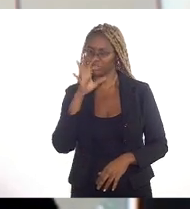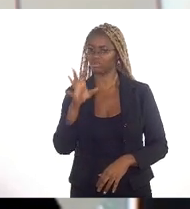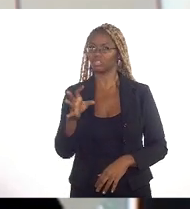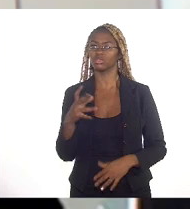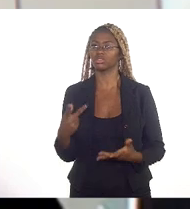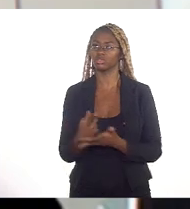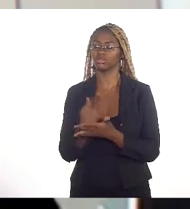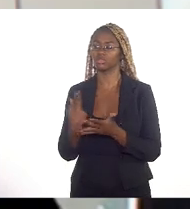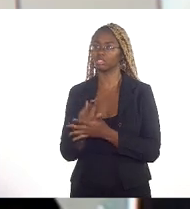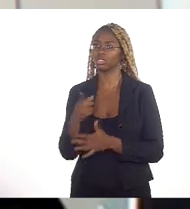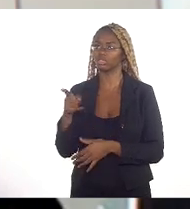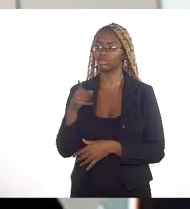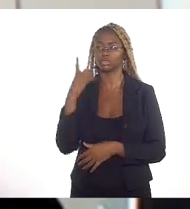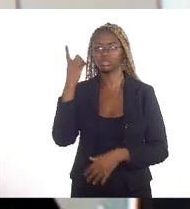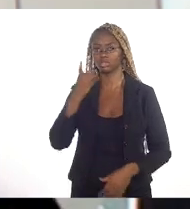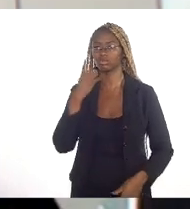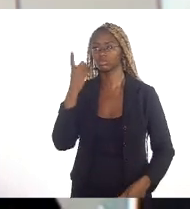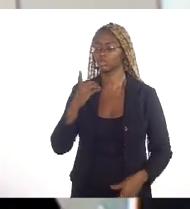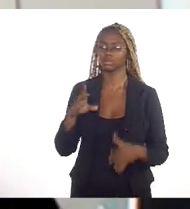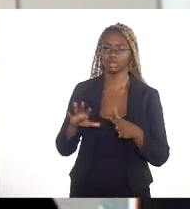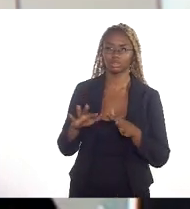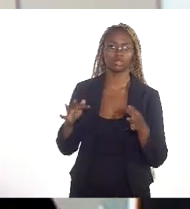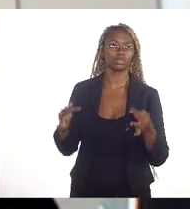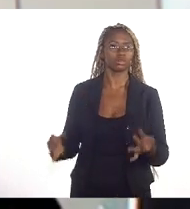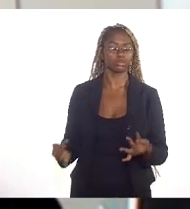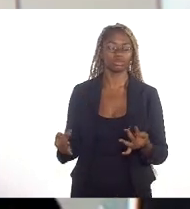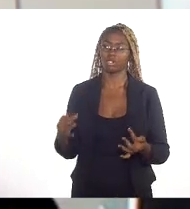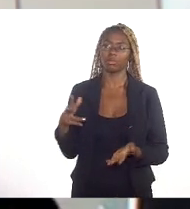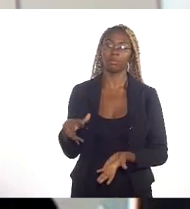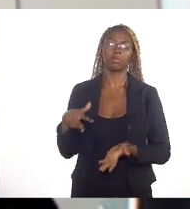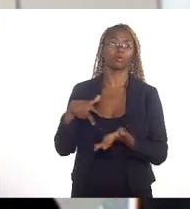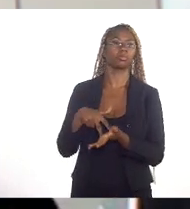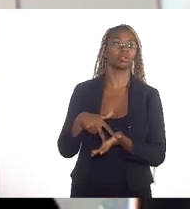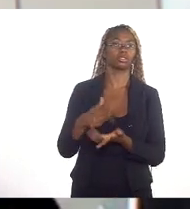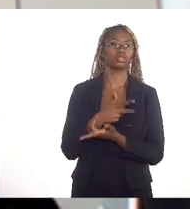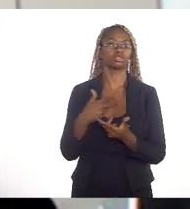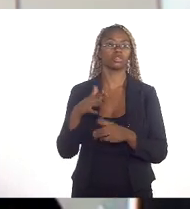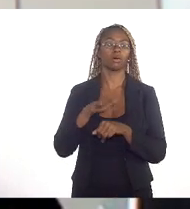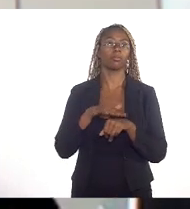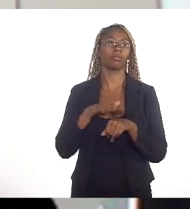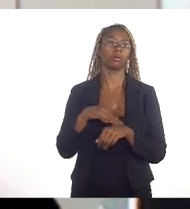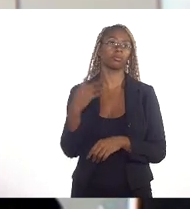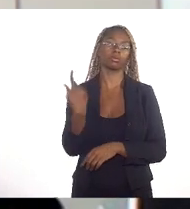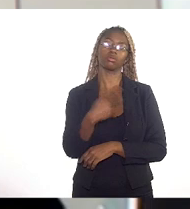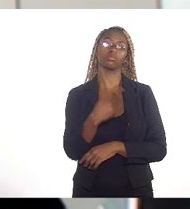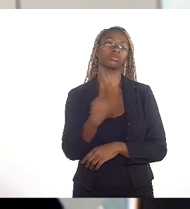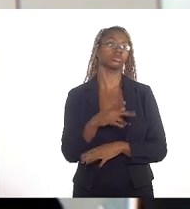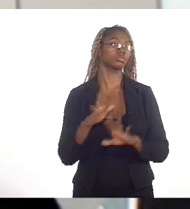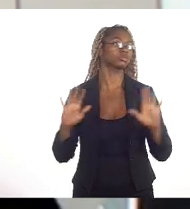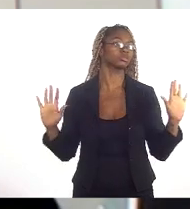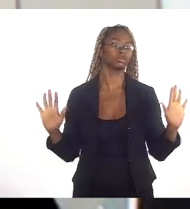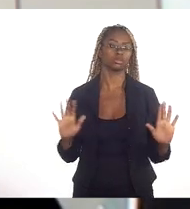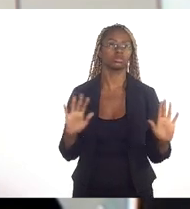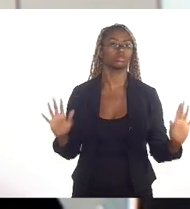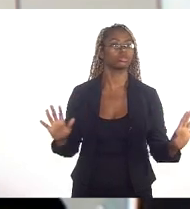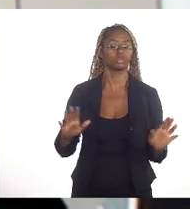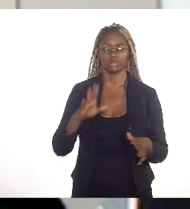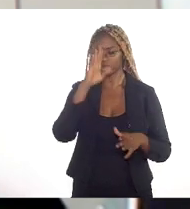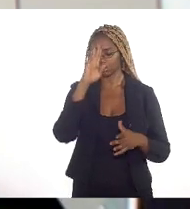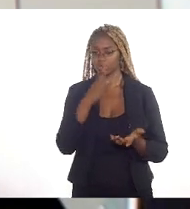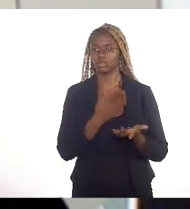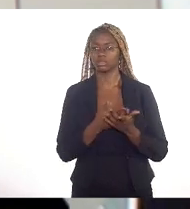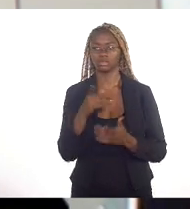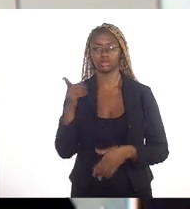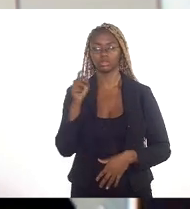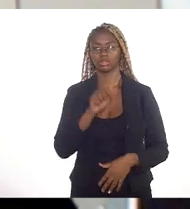infundadas sobre os deputados que simplesmente estão levando à frente as pautas que acreditam. E eu não tenho dúvida que lutar pelo acesso ao canabidiol